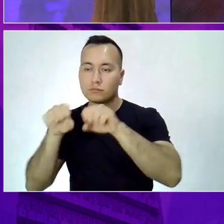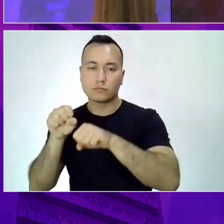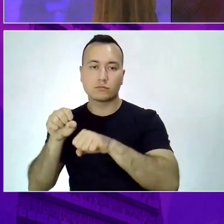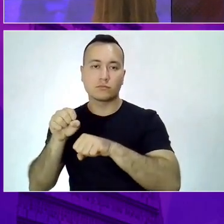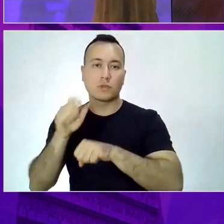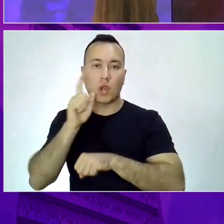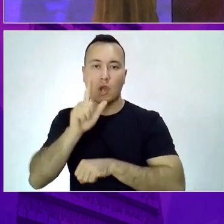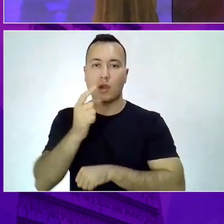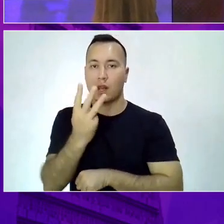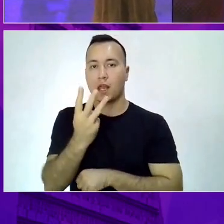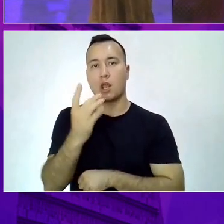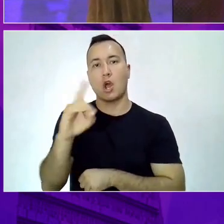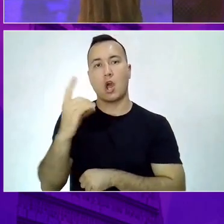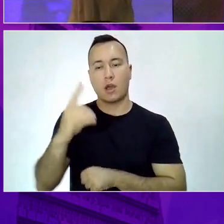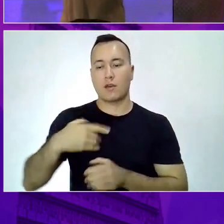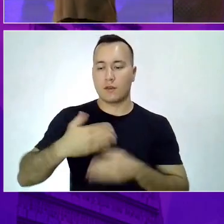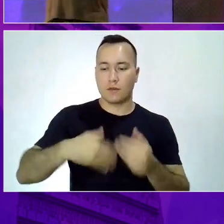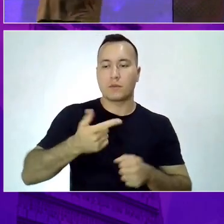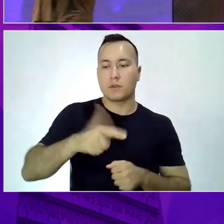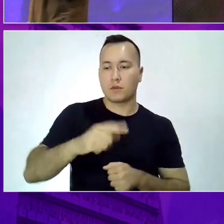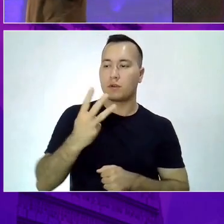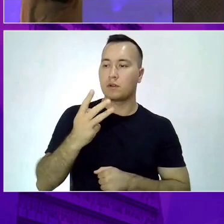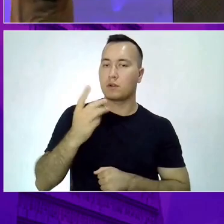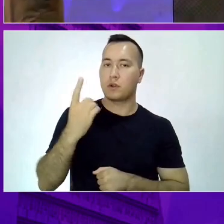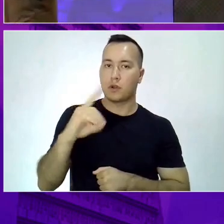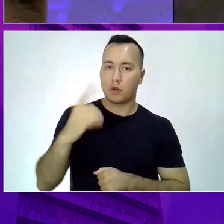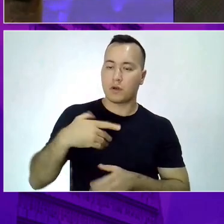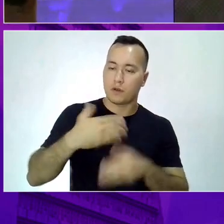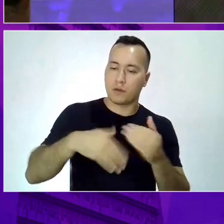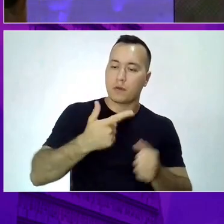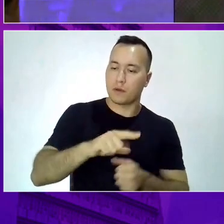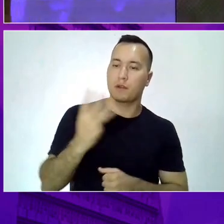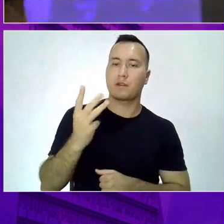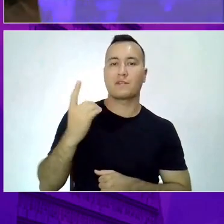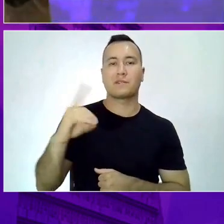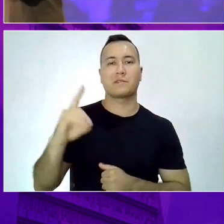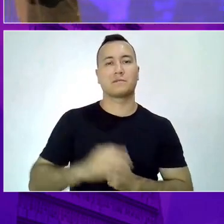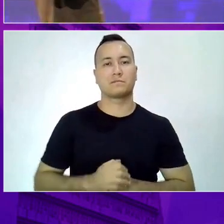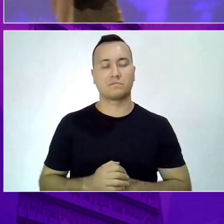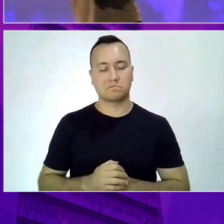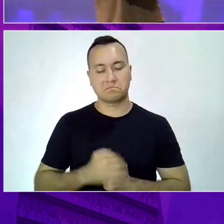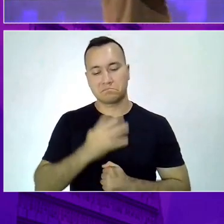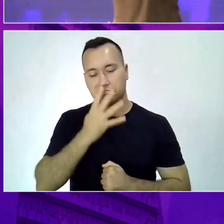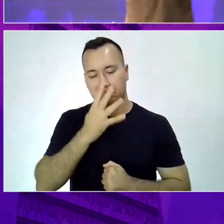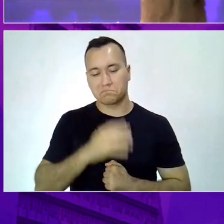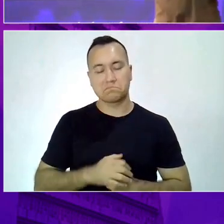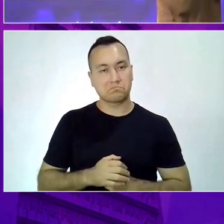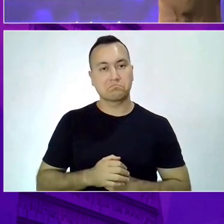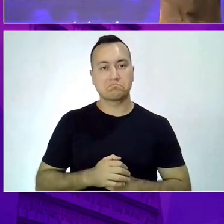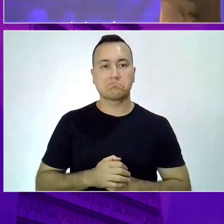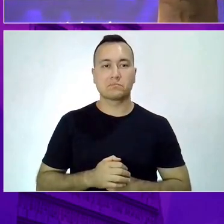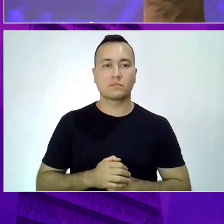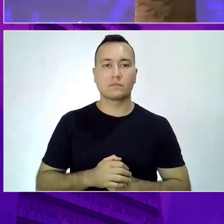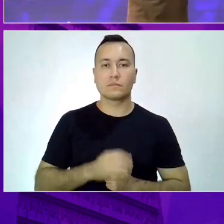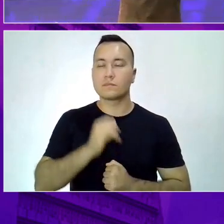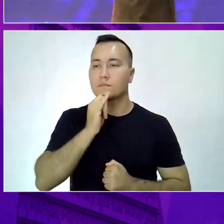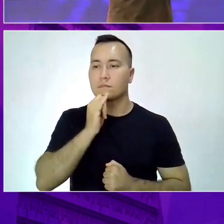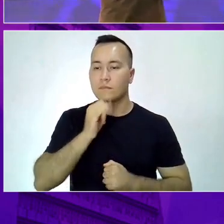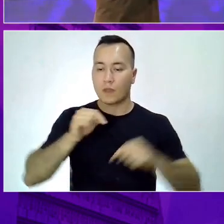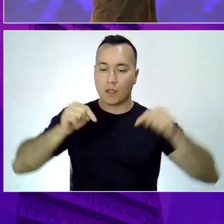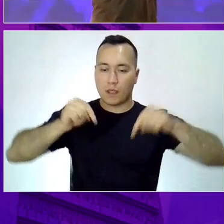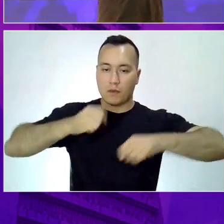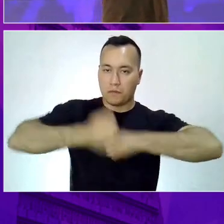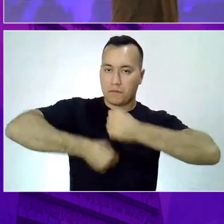linear e a abraçar o mindset exponencial. E agora, o que entendi em 2020, o que é